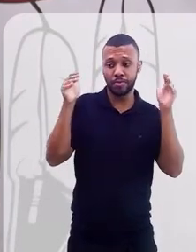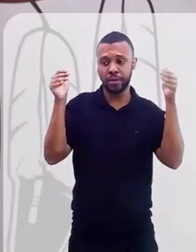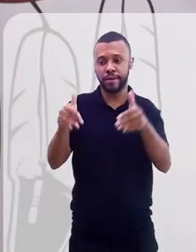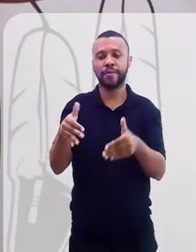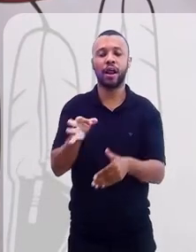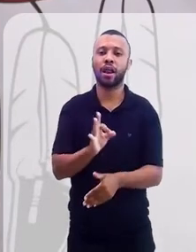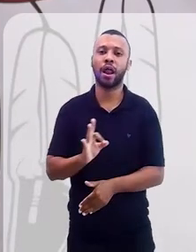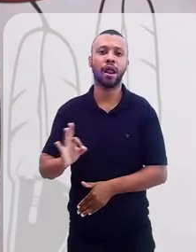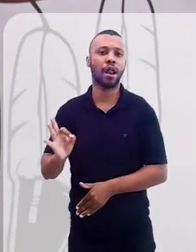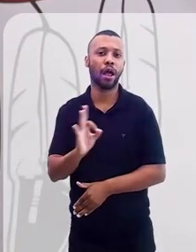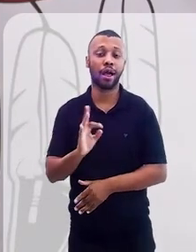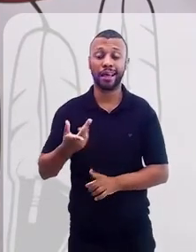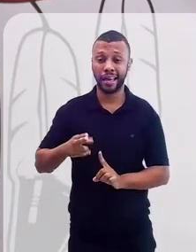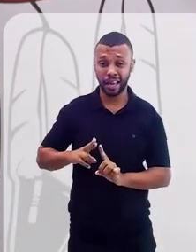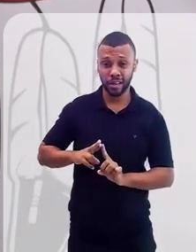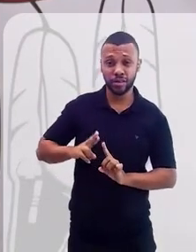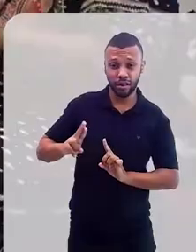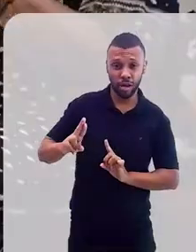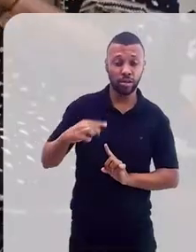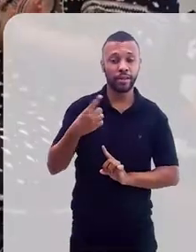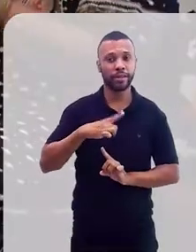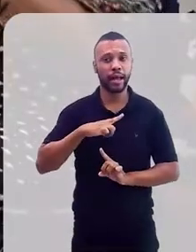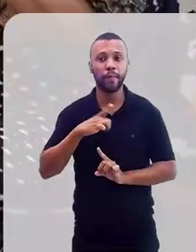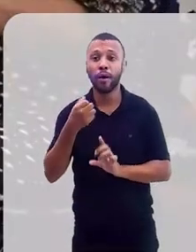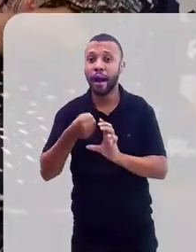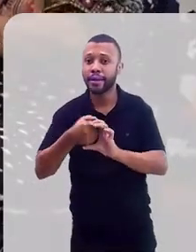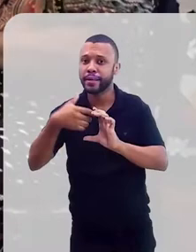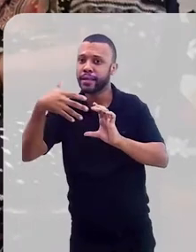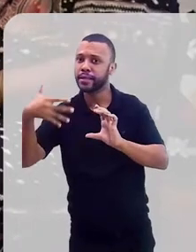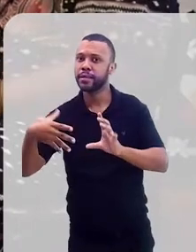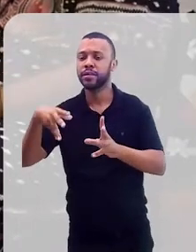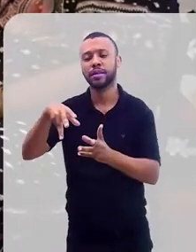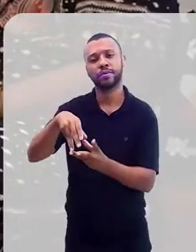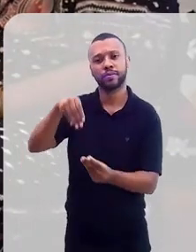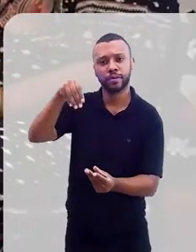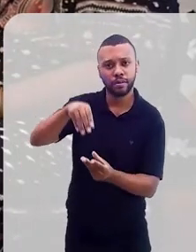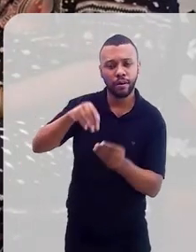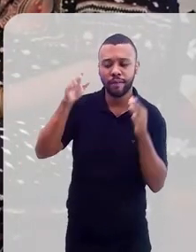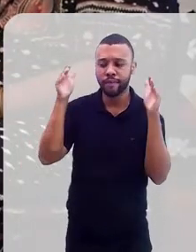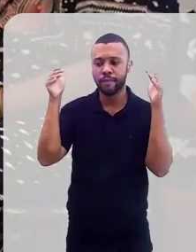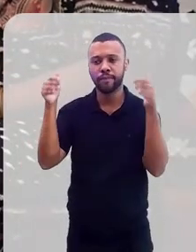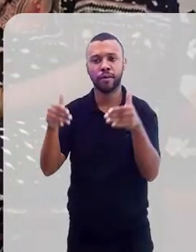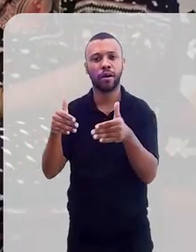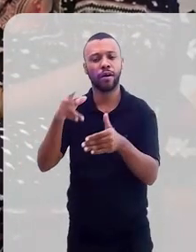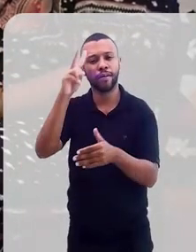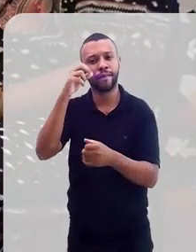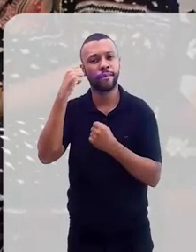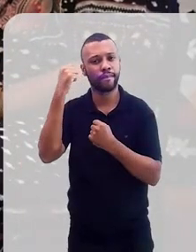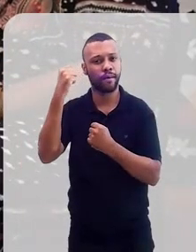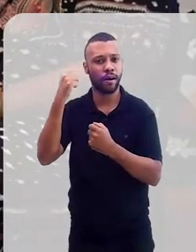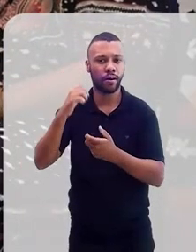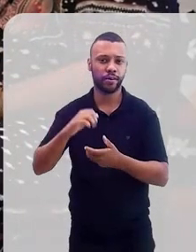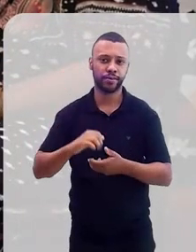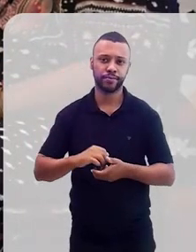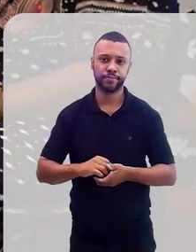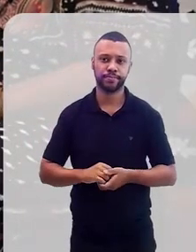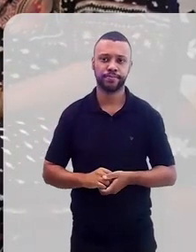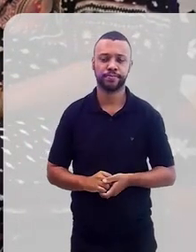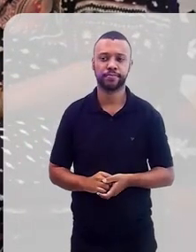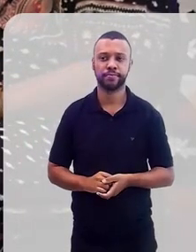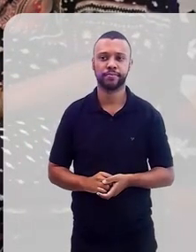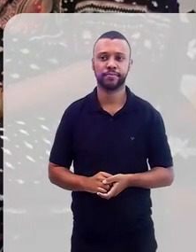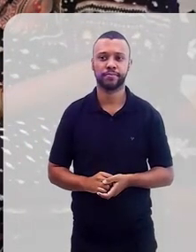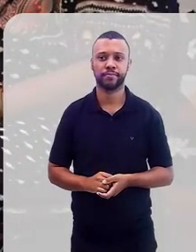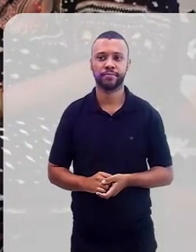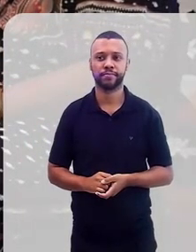tenha essa denominação de religiosidade, de religião, temos a religiosidade, a espiritualidade muito forte, né?